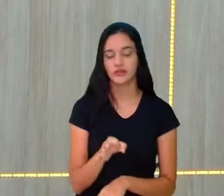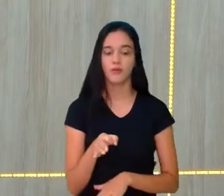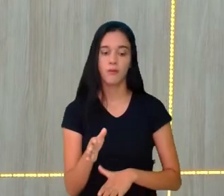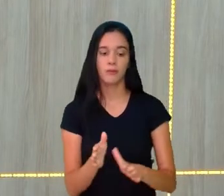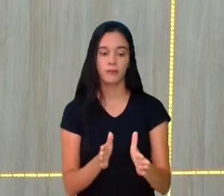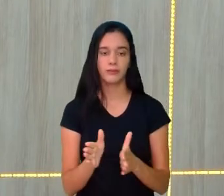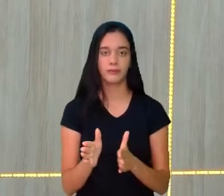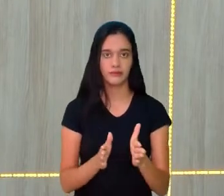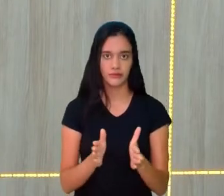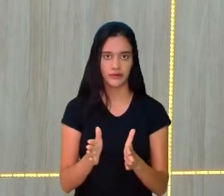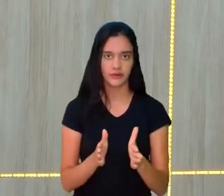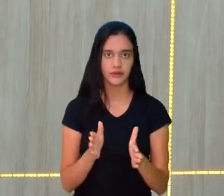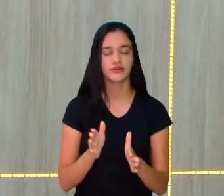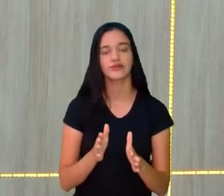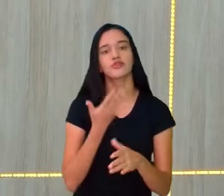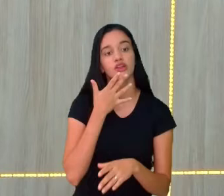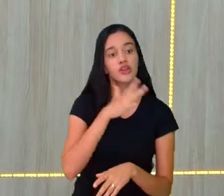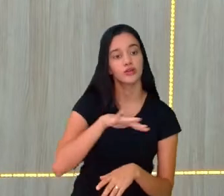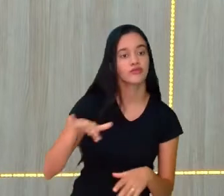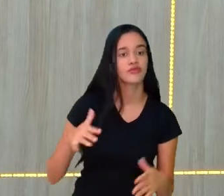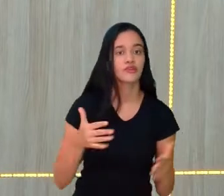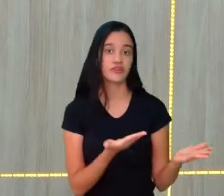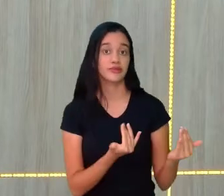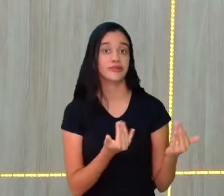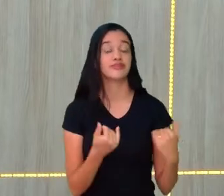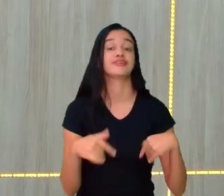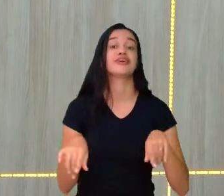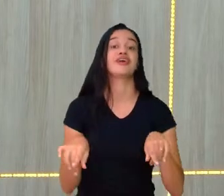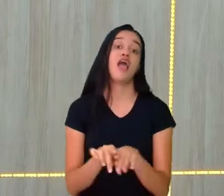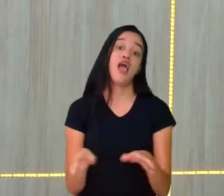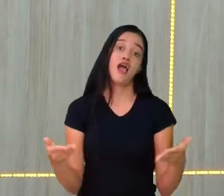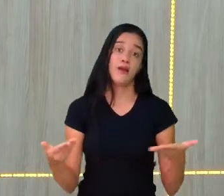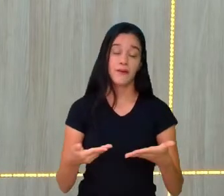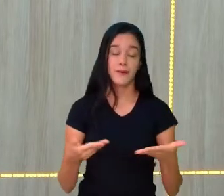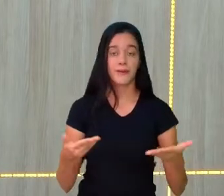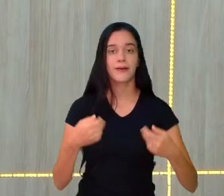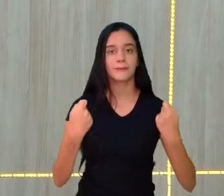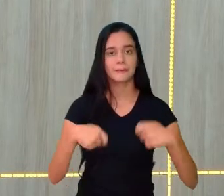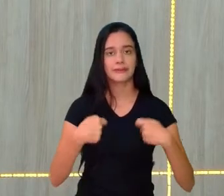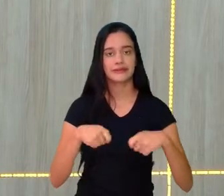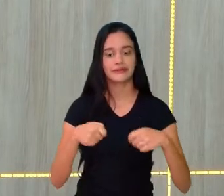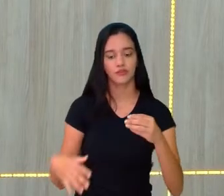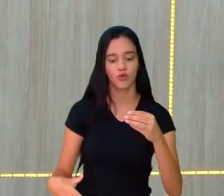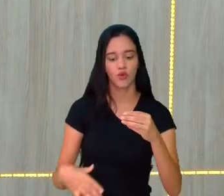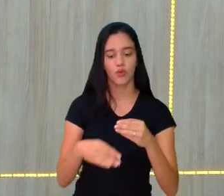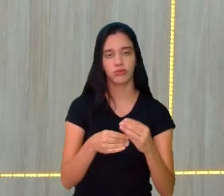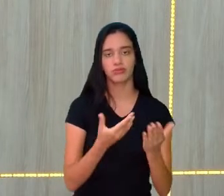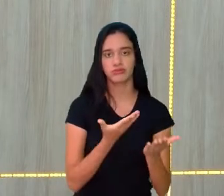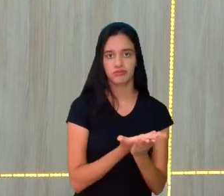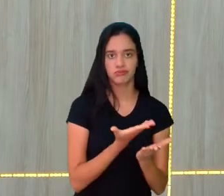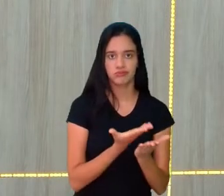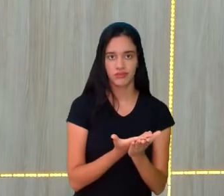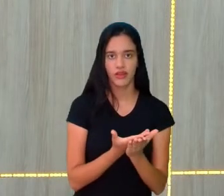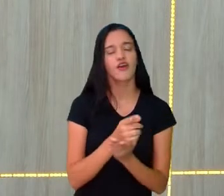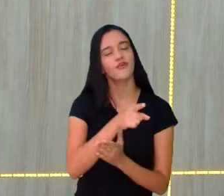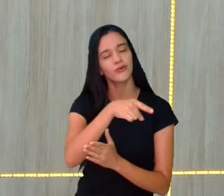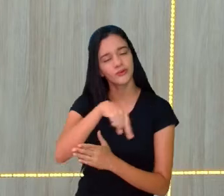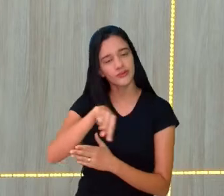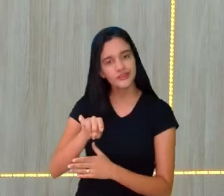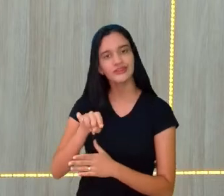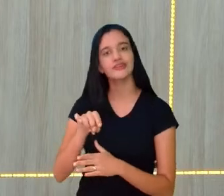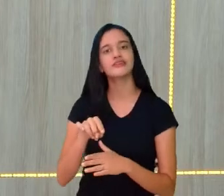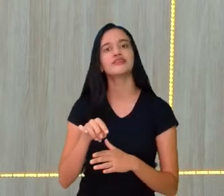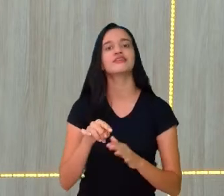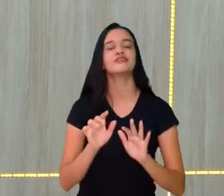período ali da sua infância, adolescência, e precisam complementar os estudos. Mas vocês estão dando um